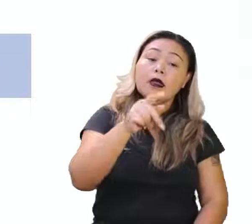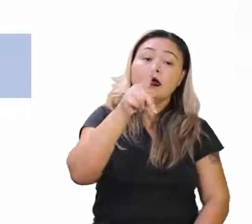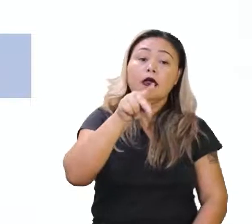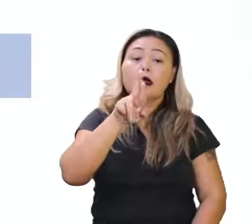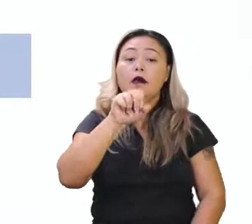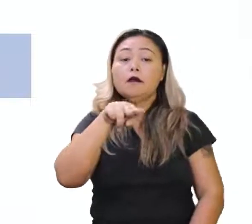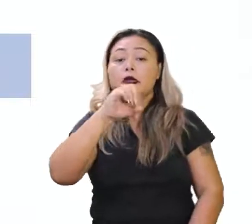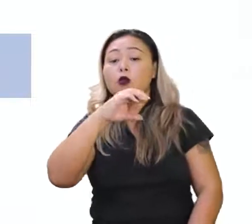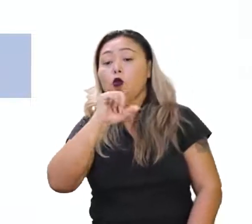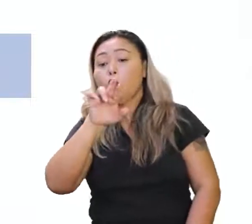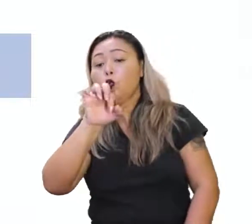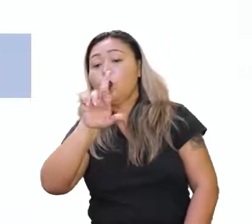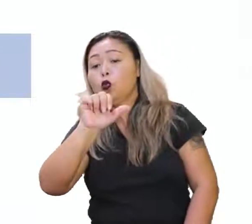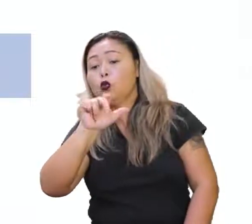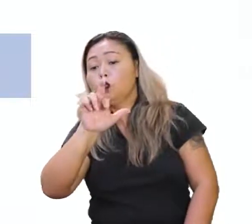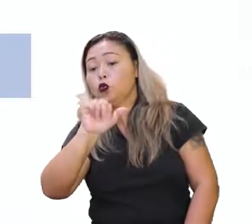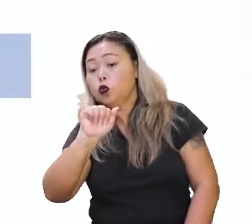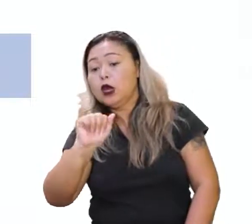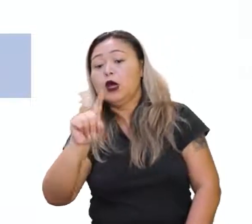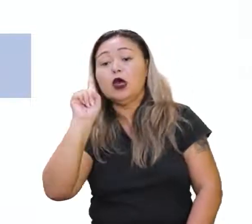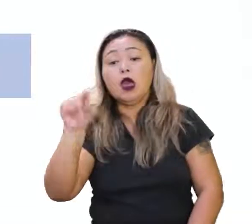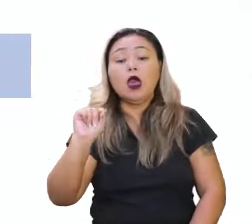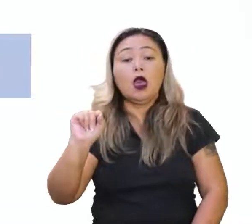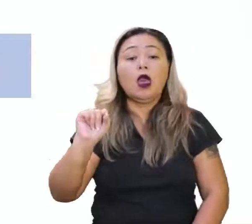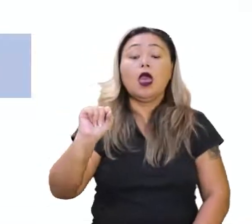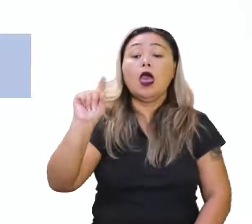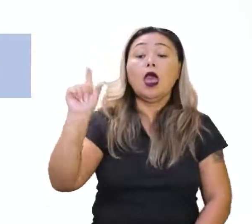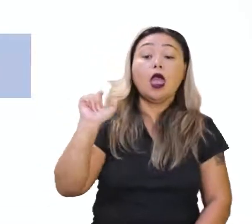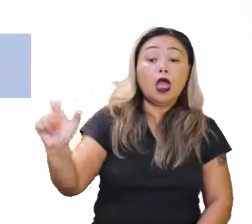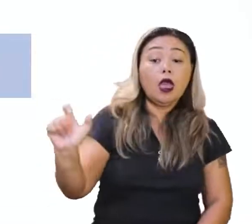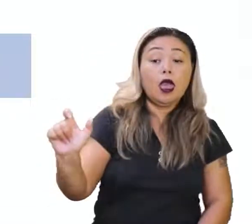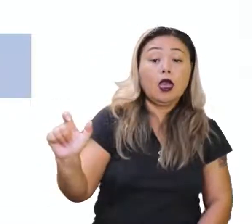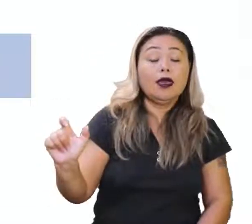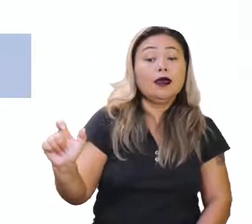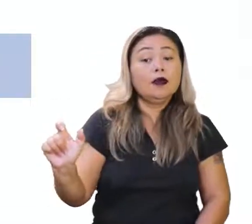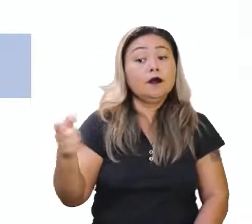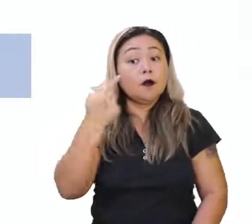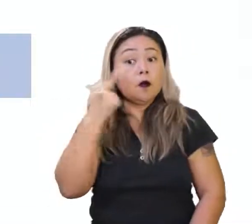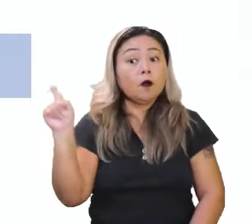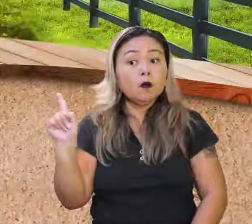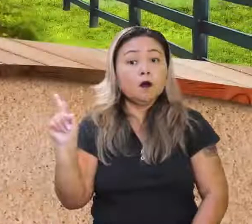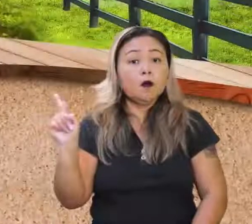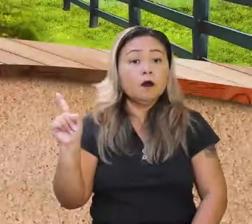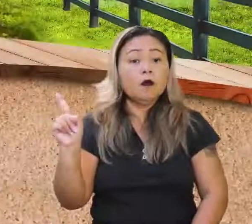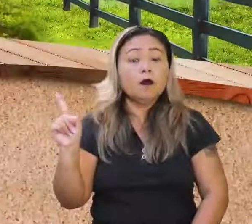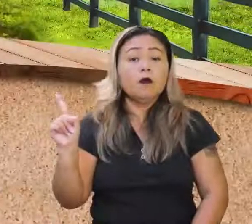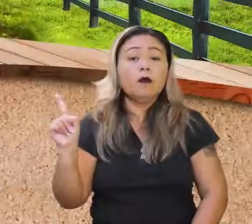caprinocultura? Pessoal, caprinocultura é o... Aqui pro tio.